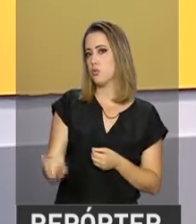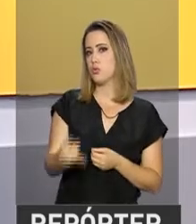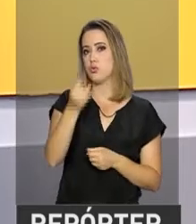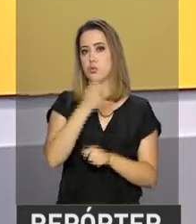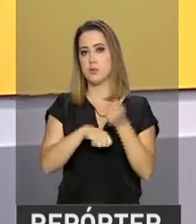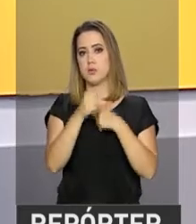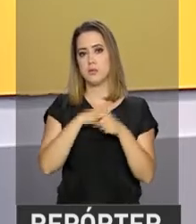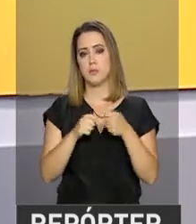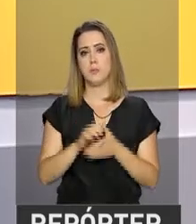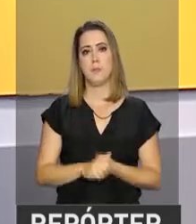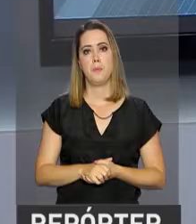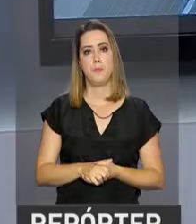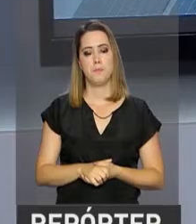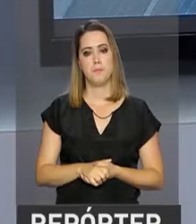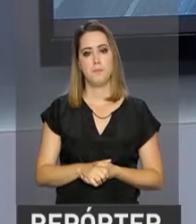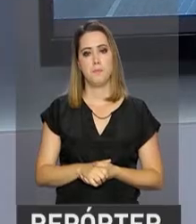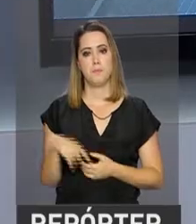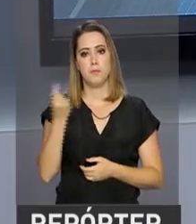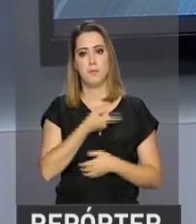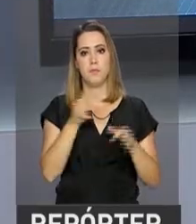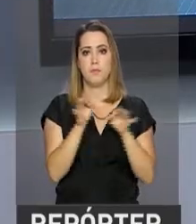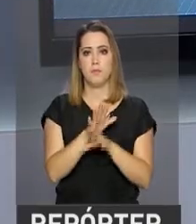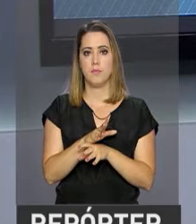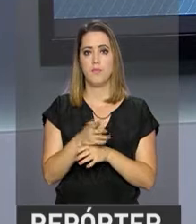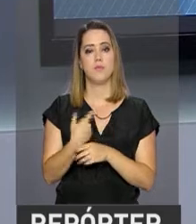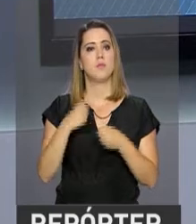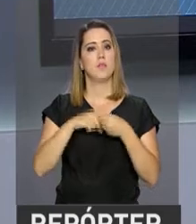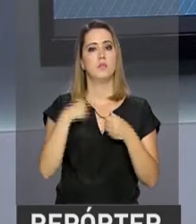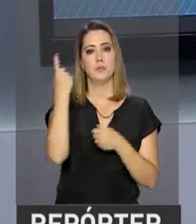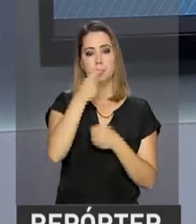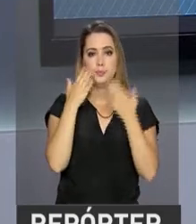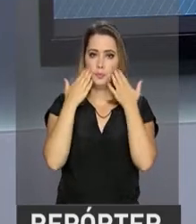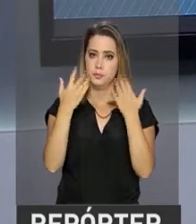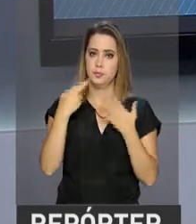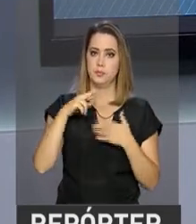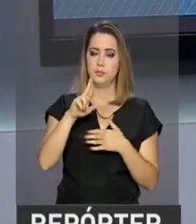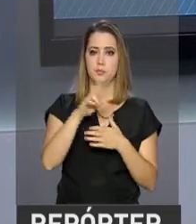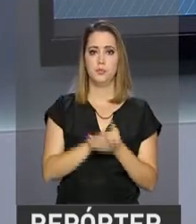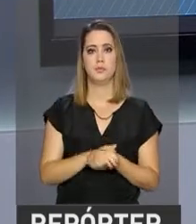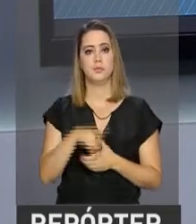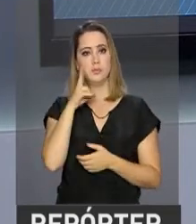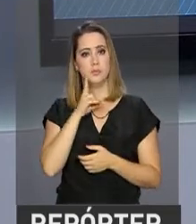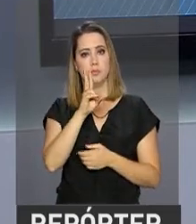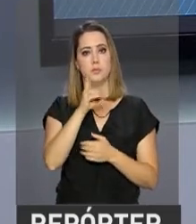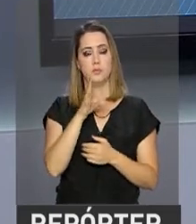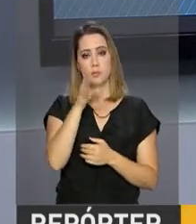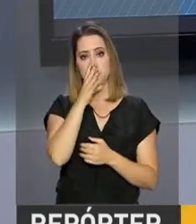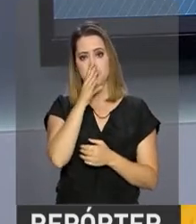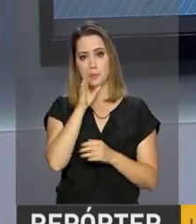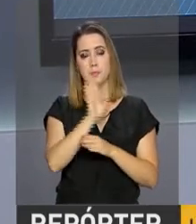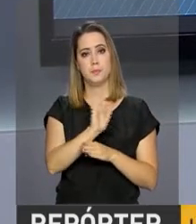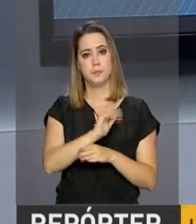juros da economia a selic nós ficamos por aqui voltamos em uma hora na próxima edição do repórter nbr você pode acompanhar